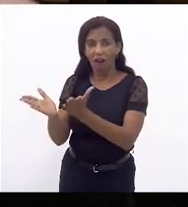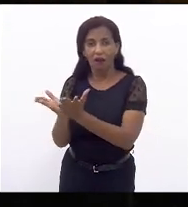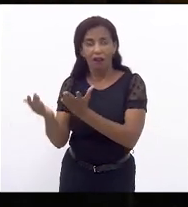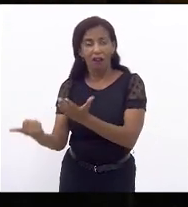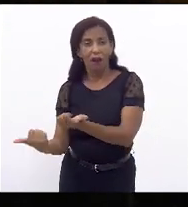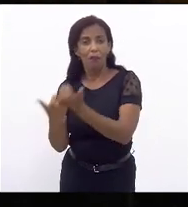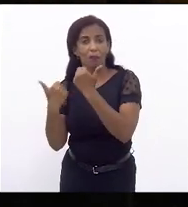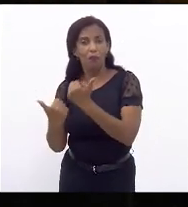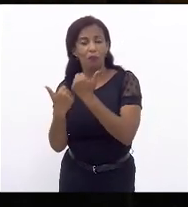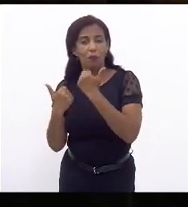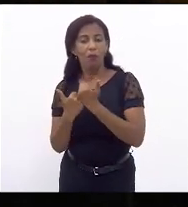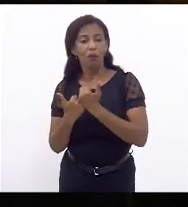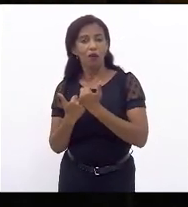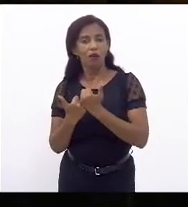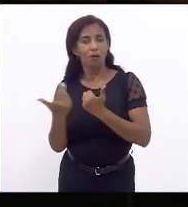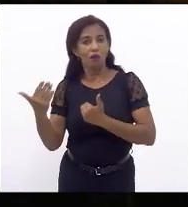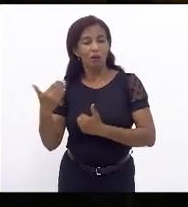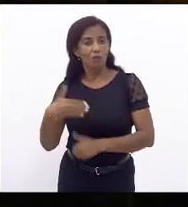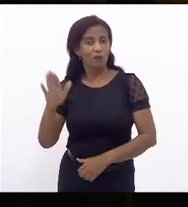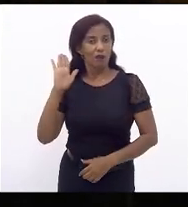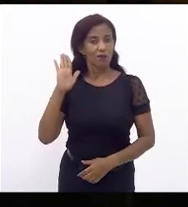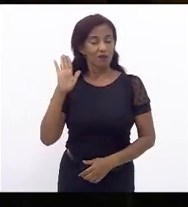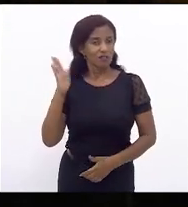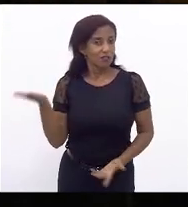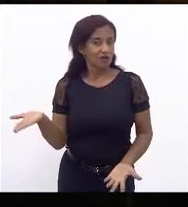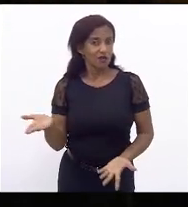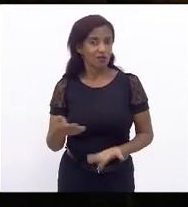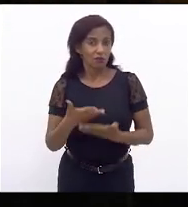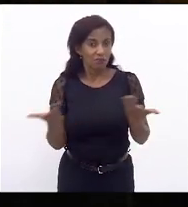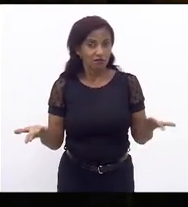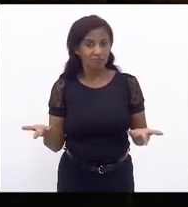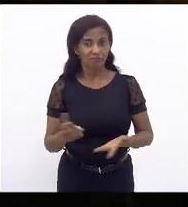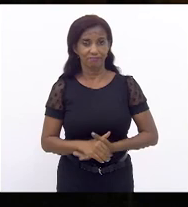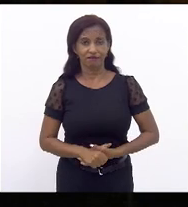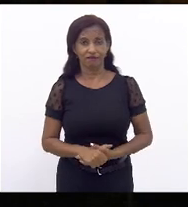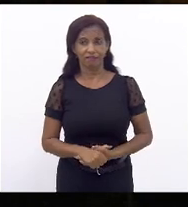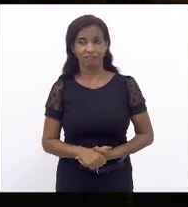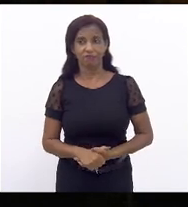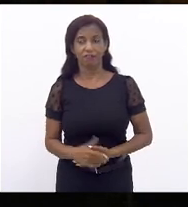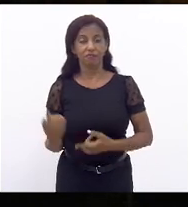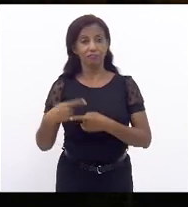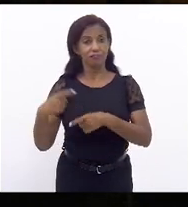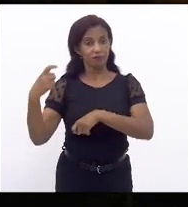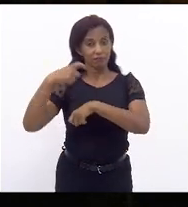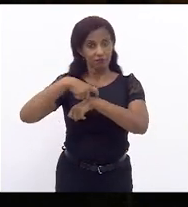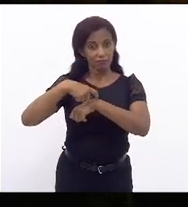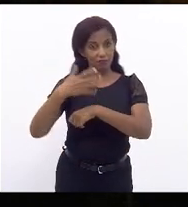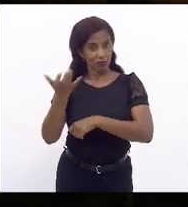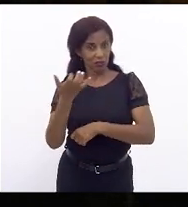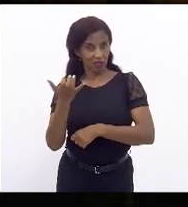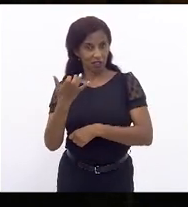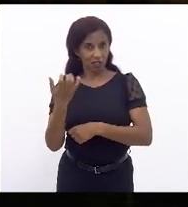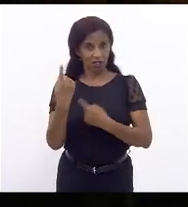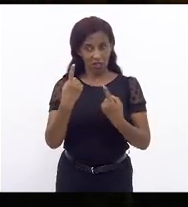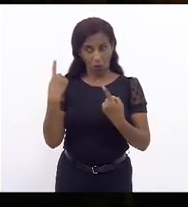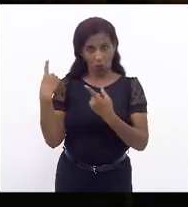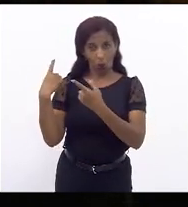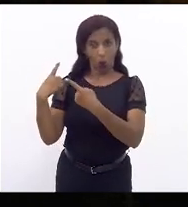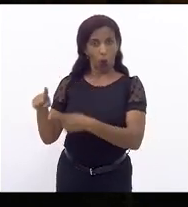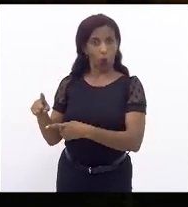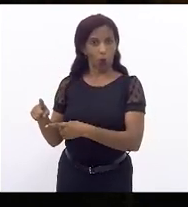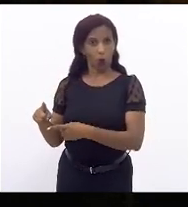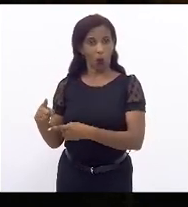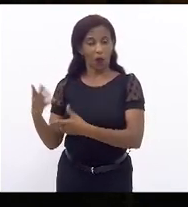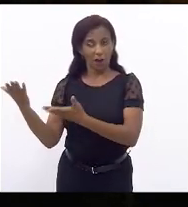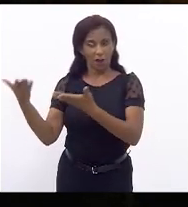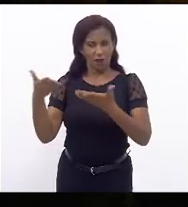apoio dele para a sua campanha. É lógico. Por Porque na hora de querer combater,